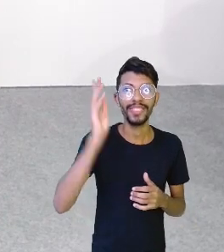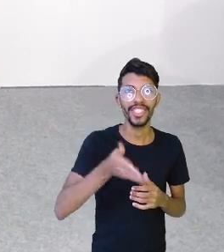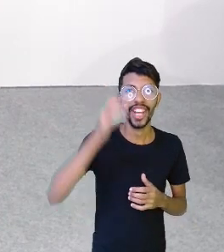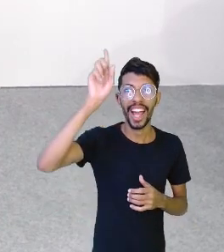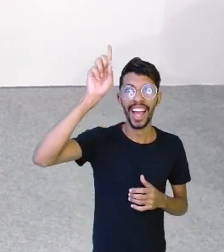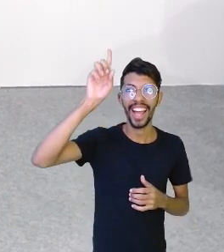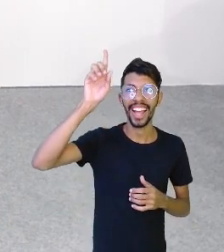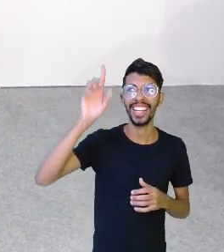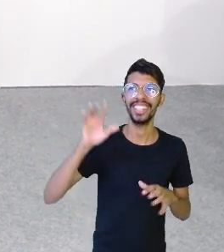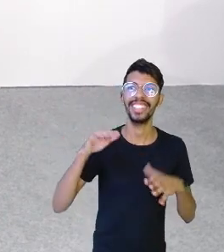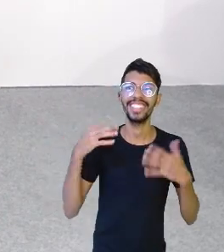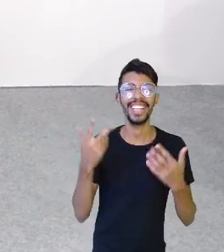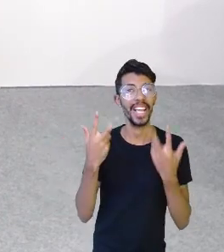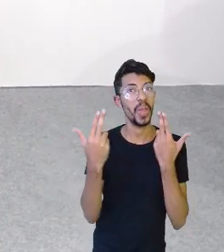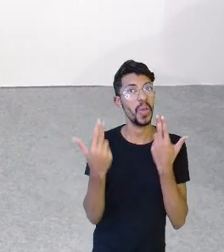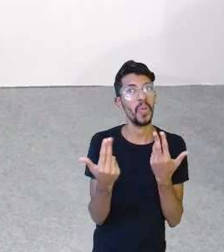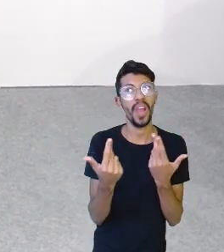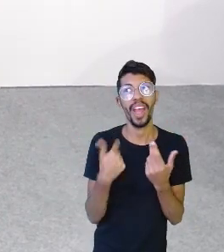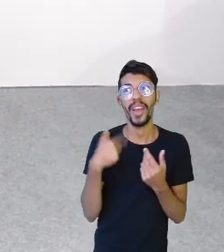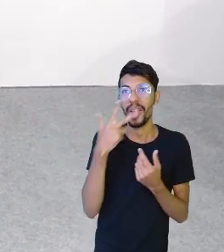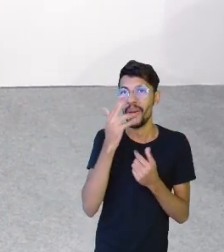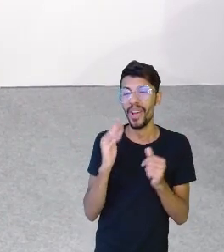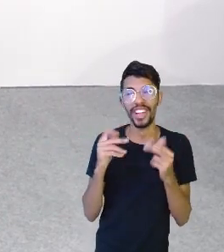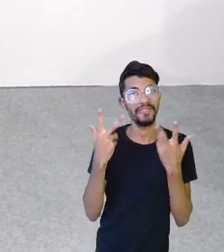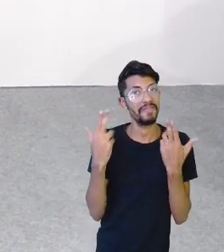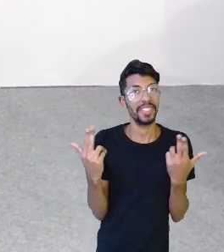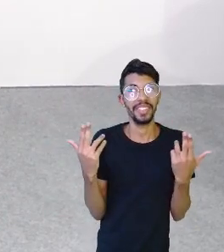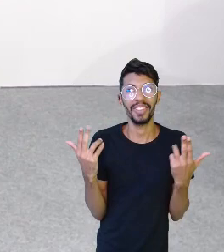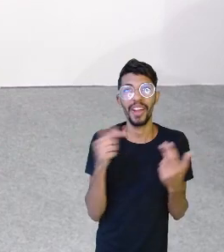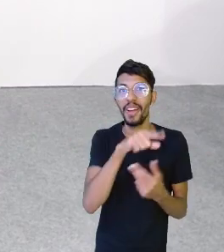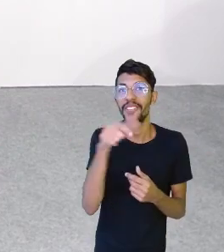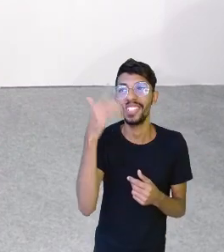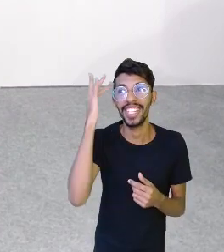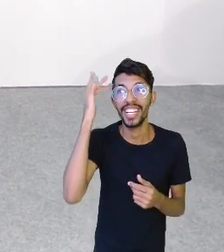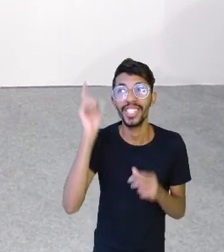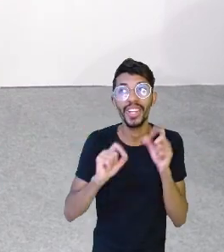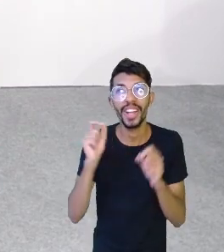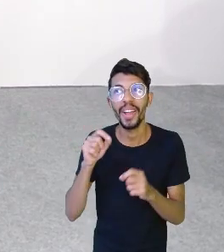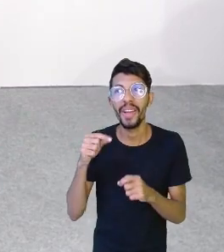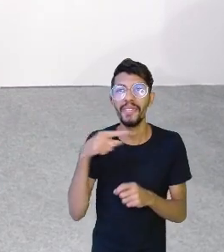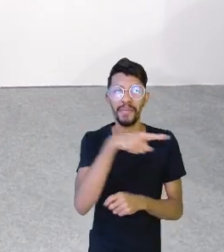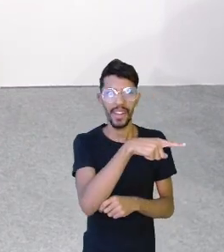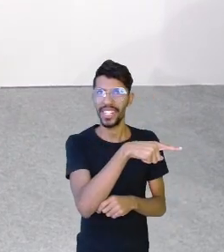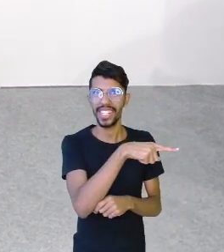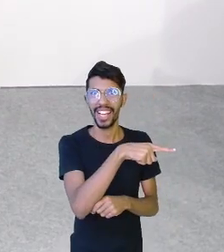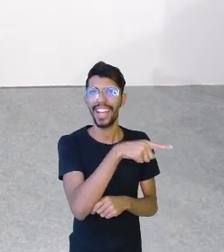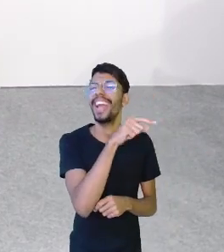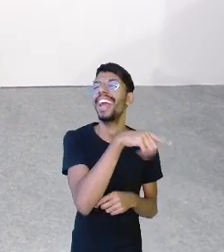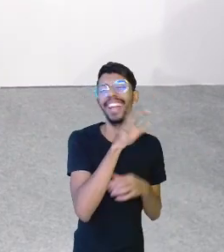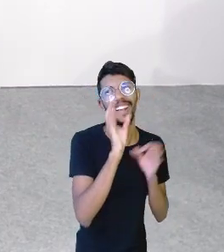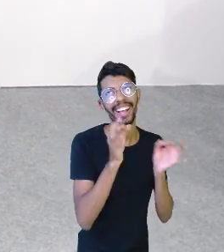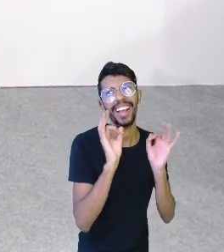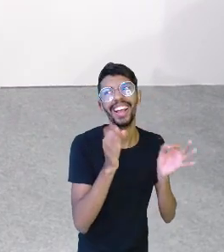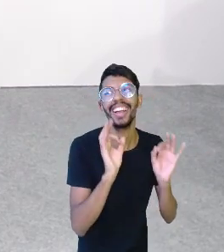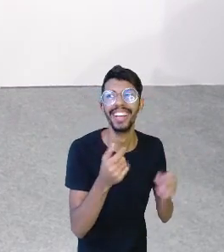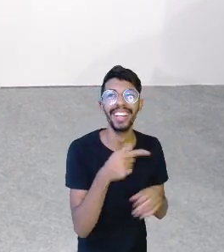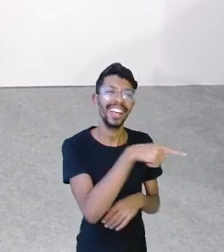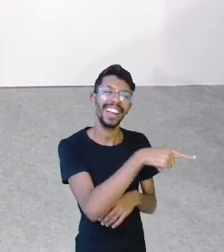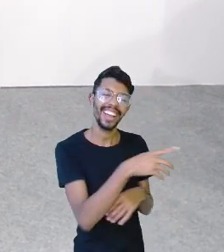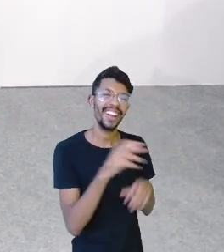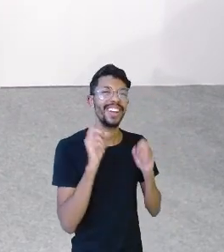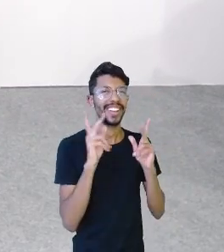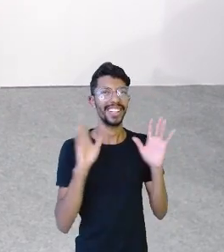igual. Eu acho que foi. E aí, minha gente, o que é que vocês acham? Foi Mauricéia, né? Foi Mauricéia. E aí,